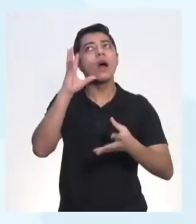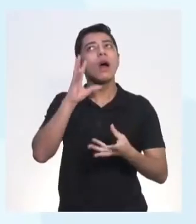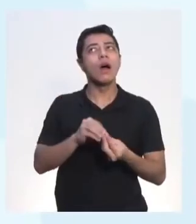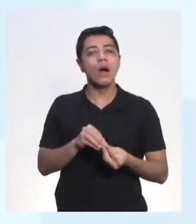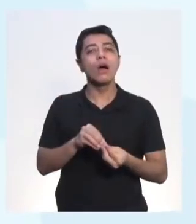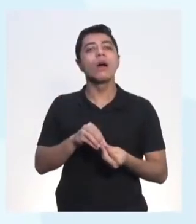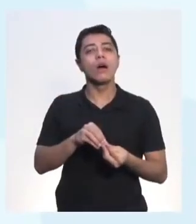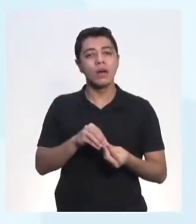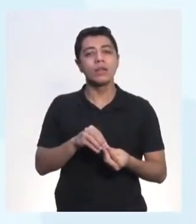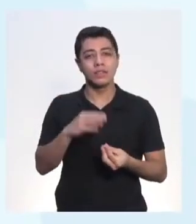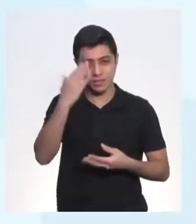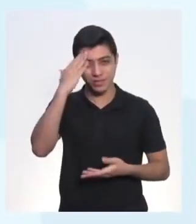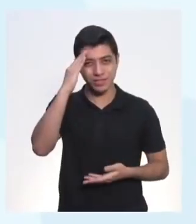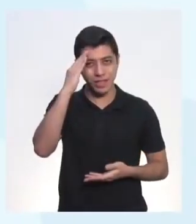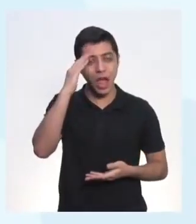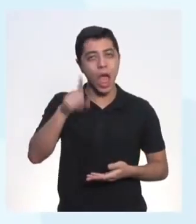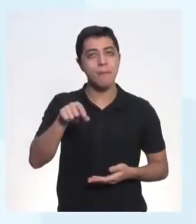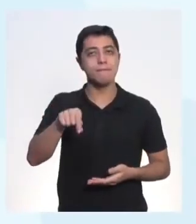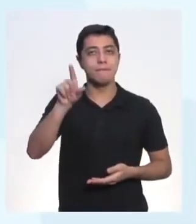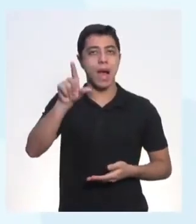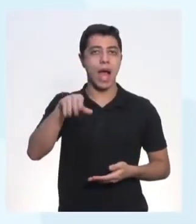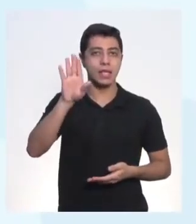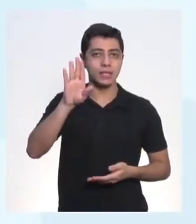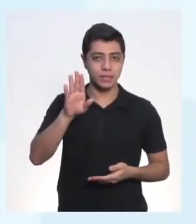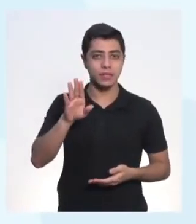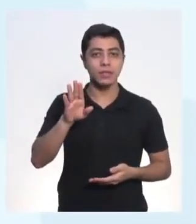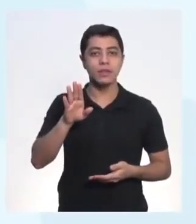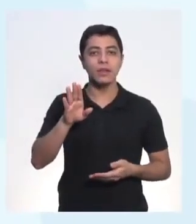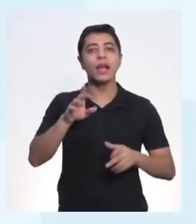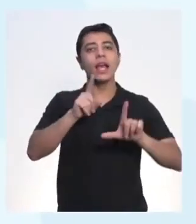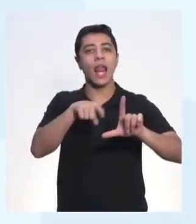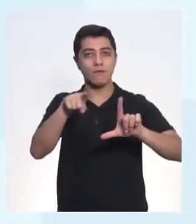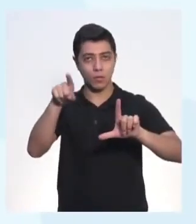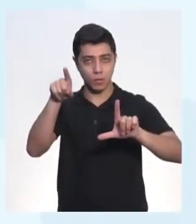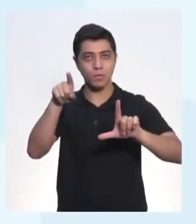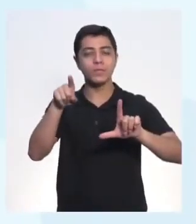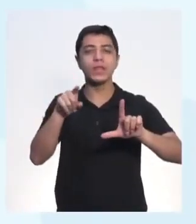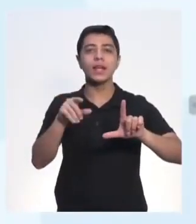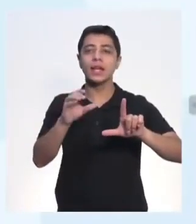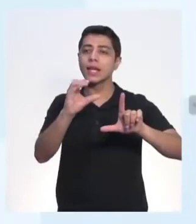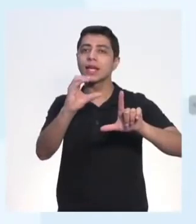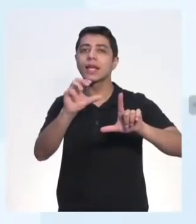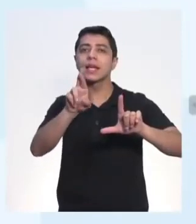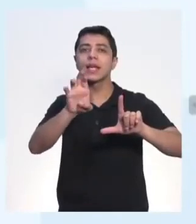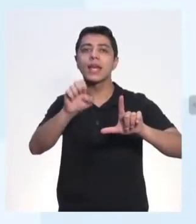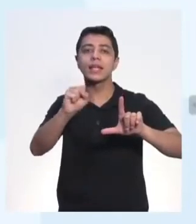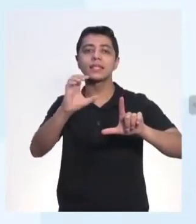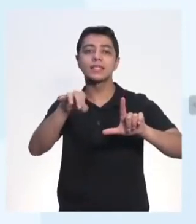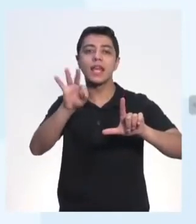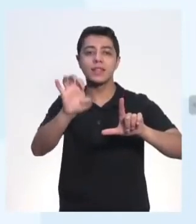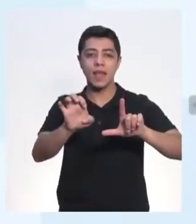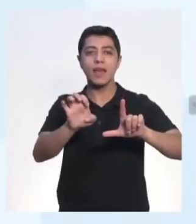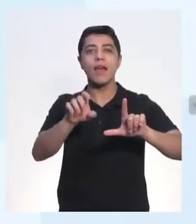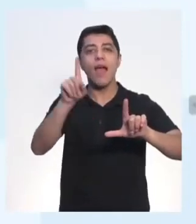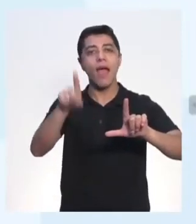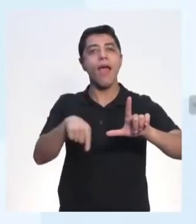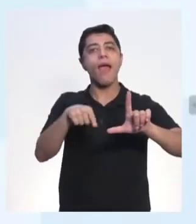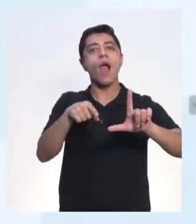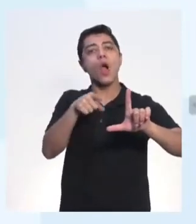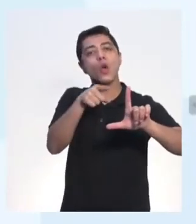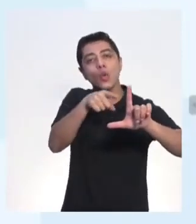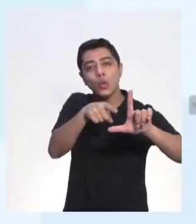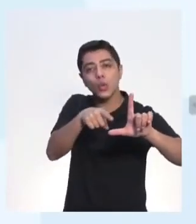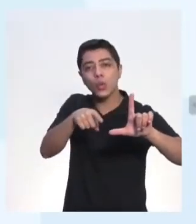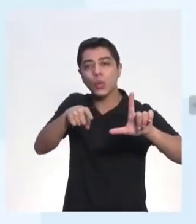y. E o gráfico da exponencial crescente vai ser uma curvinha subindo. Tem como mostrar minha tela, por favor? Vai ser